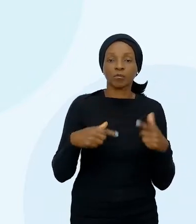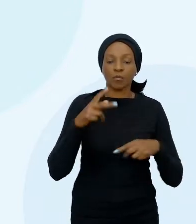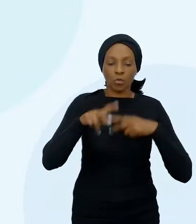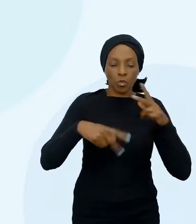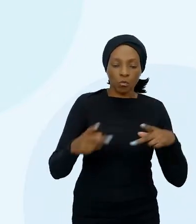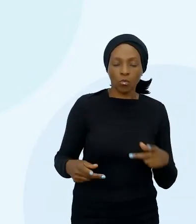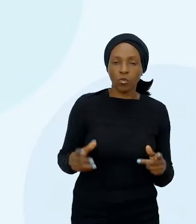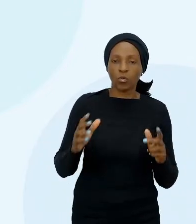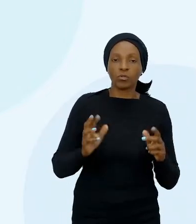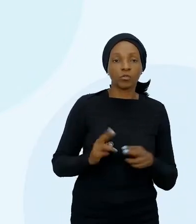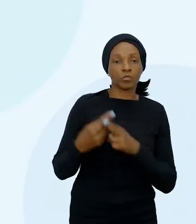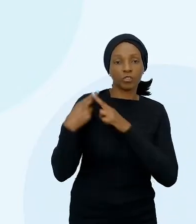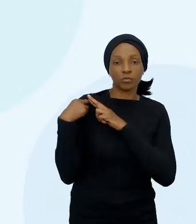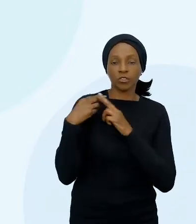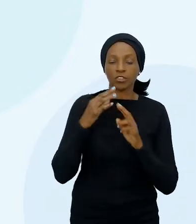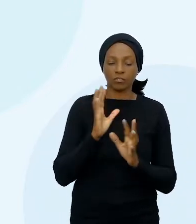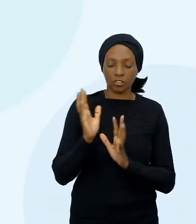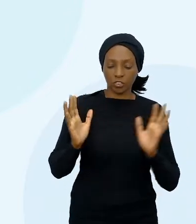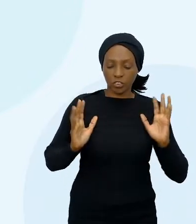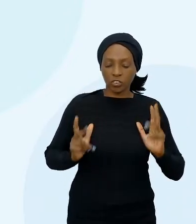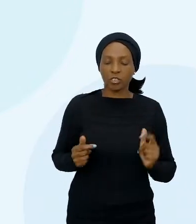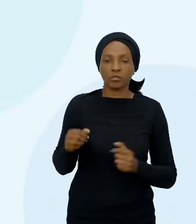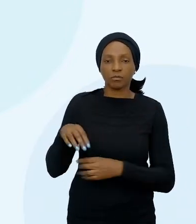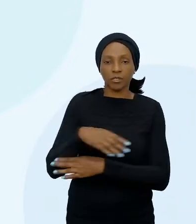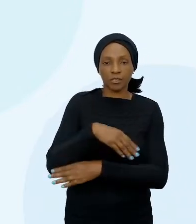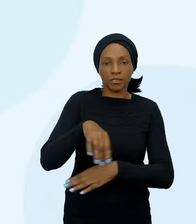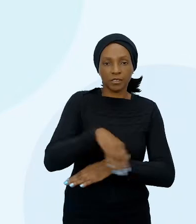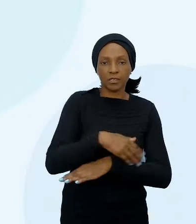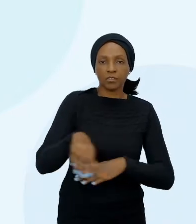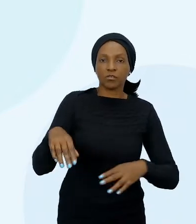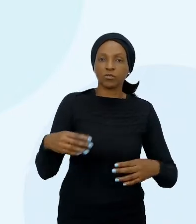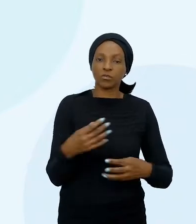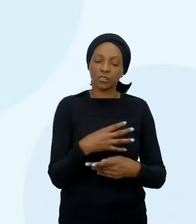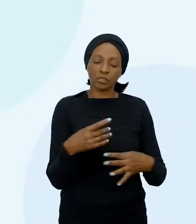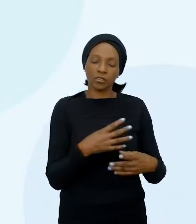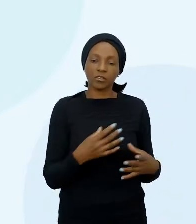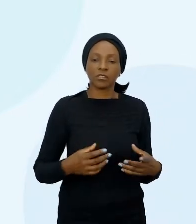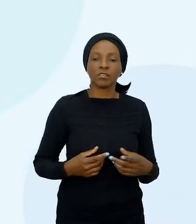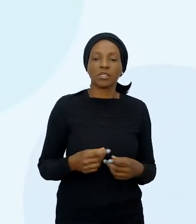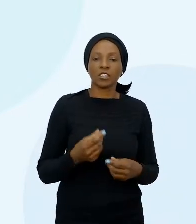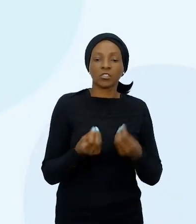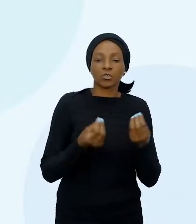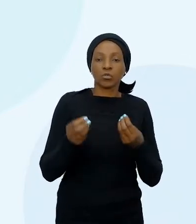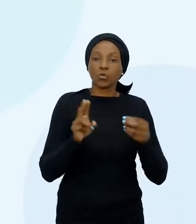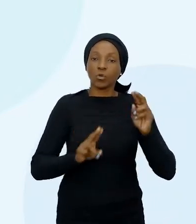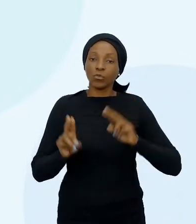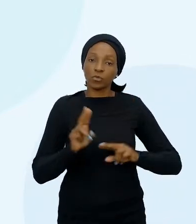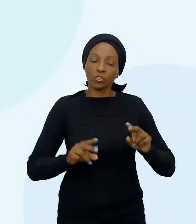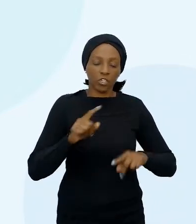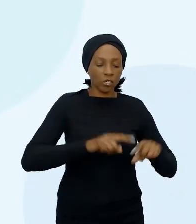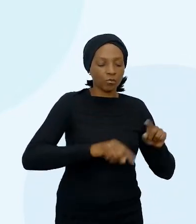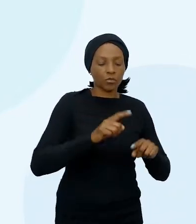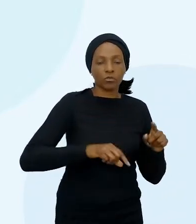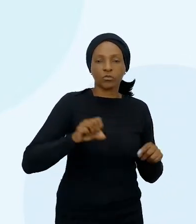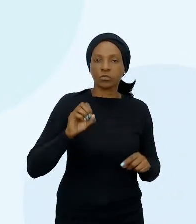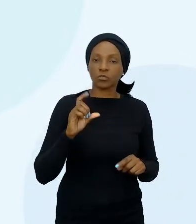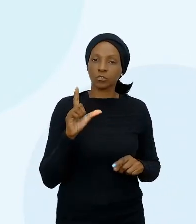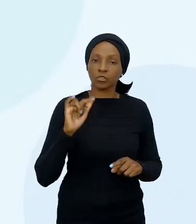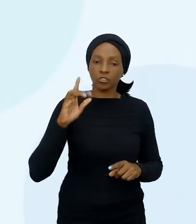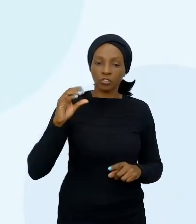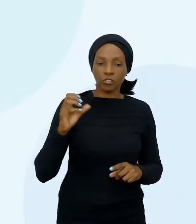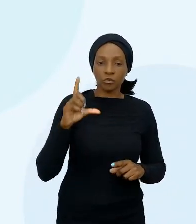de manejo de resíduos sólidos, para minimizar, né, o volume de resíduos sólidos